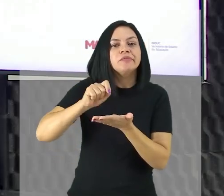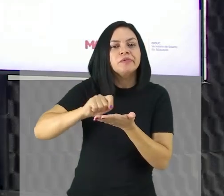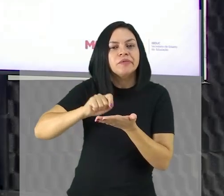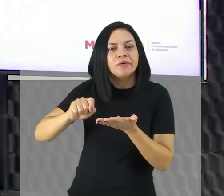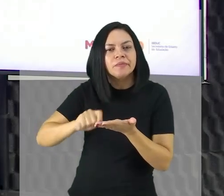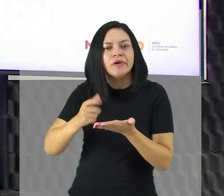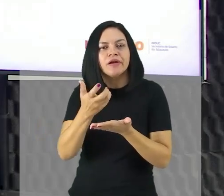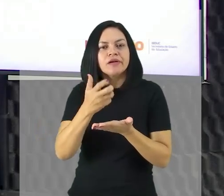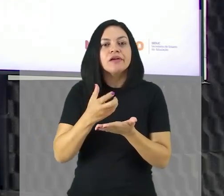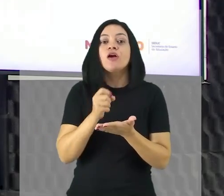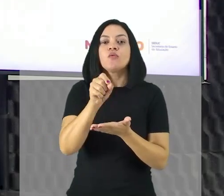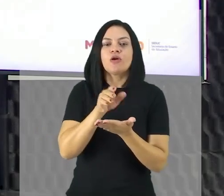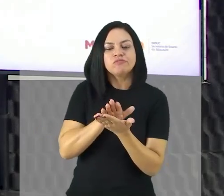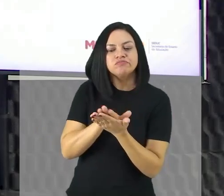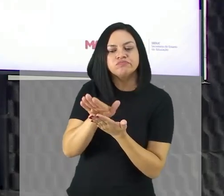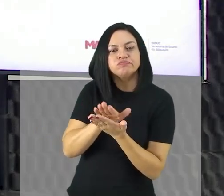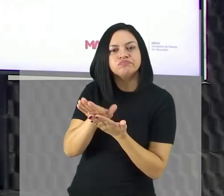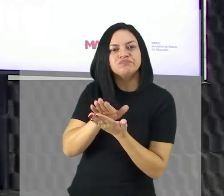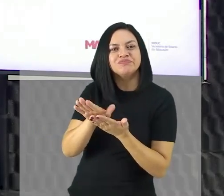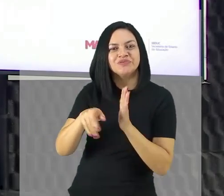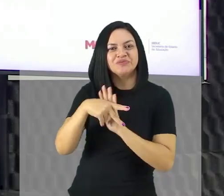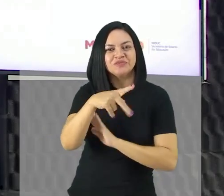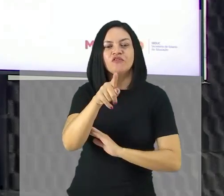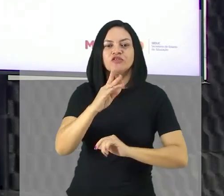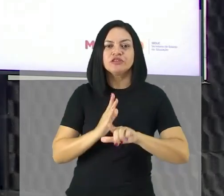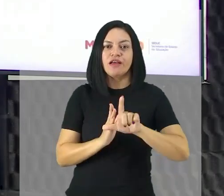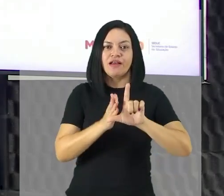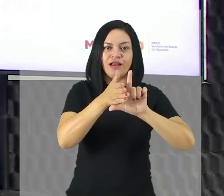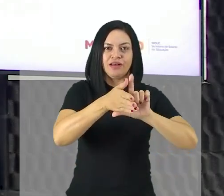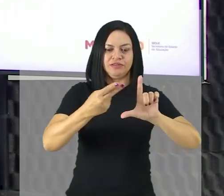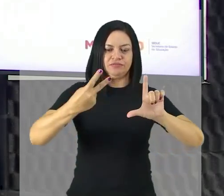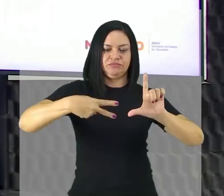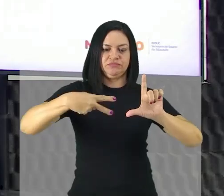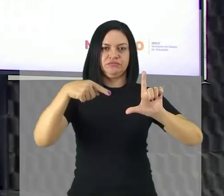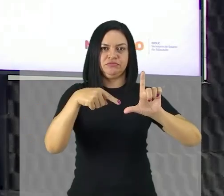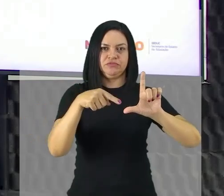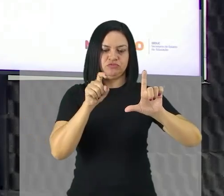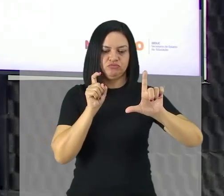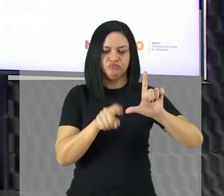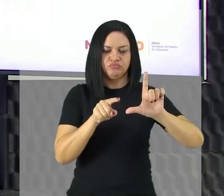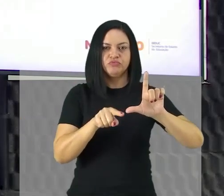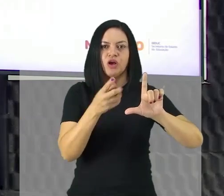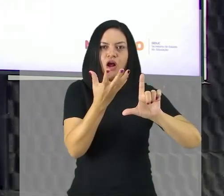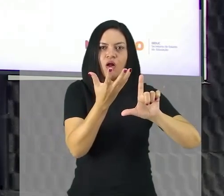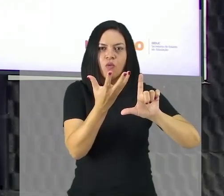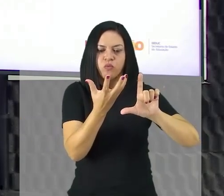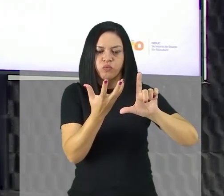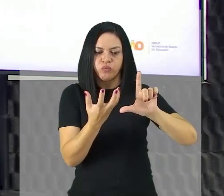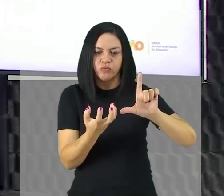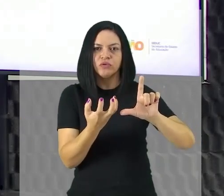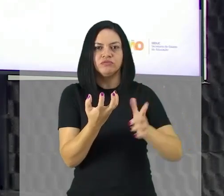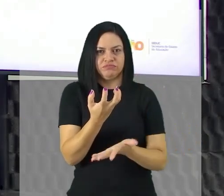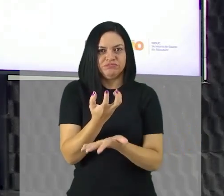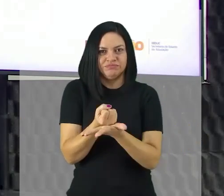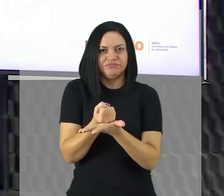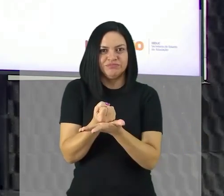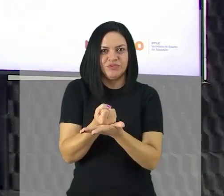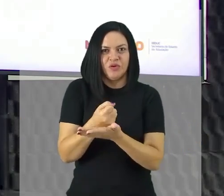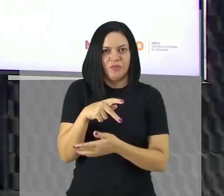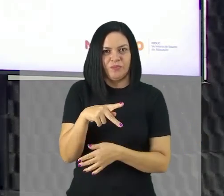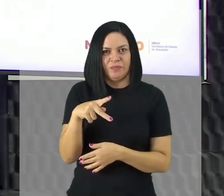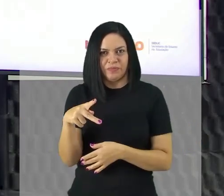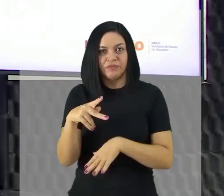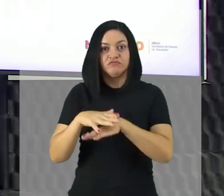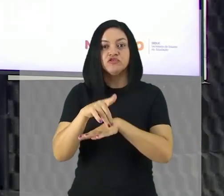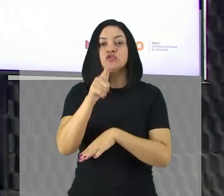um pouquinho, quer imprimir o material, então acessa o link embaixo, faz o download do material para você, que você